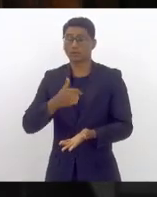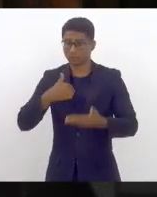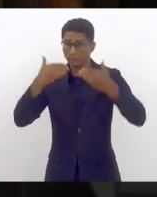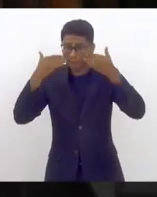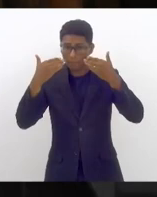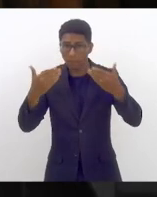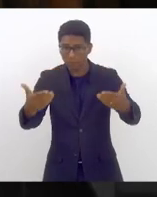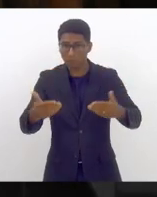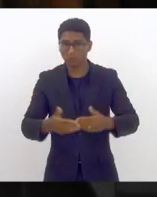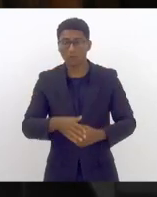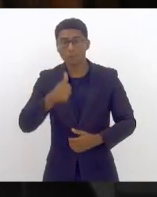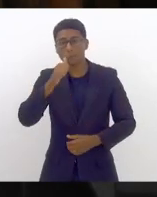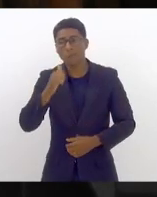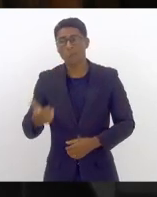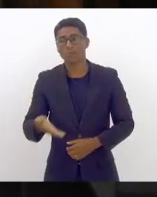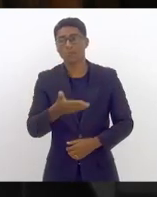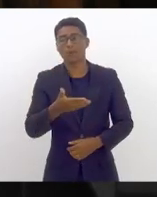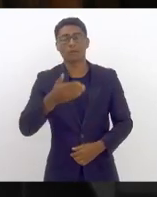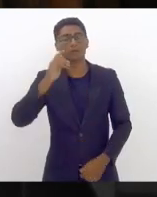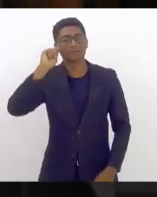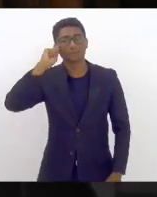Dionísio,